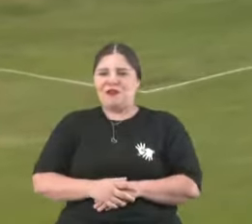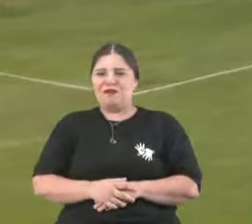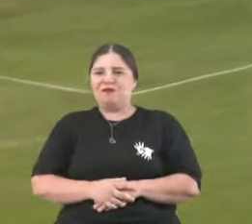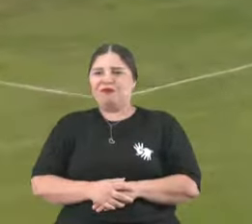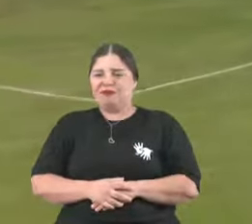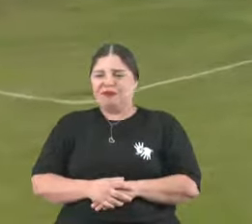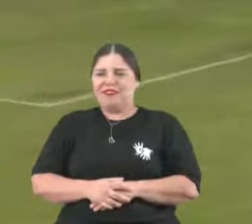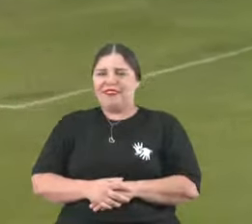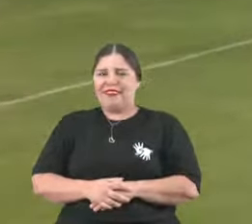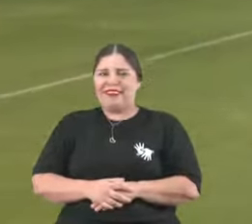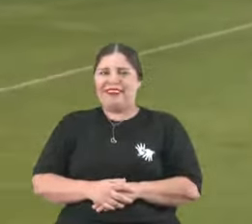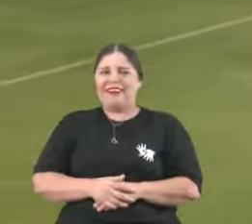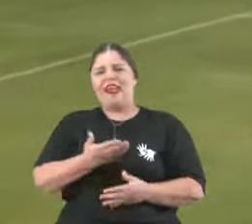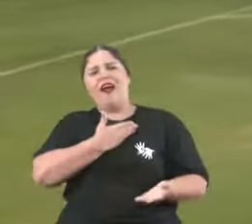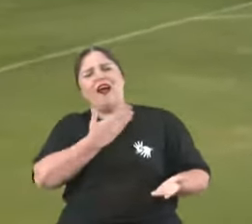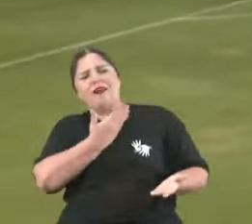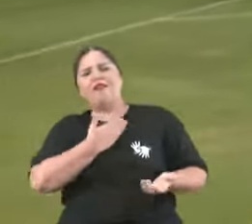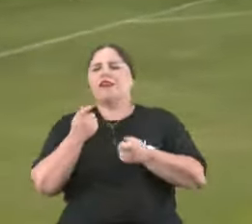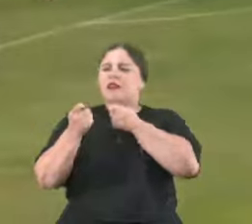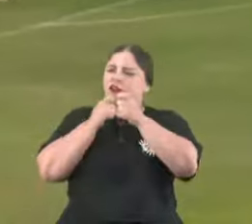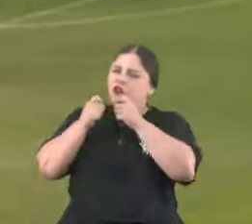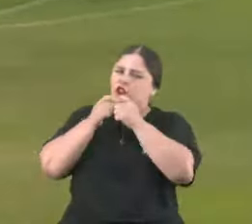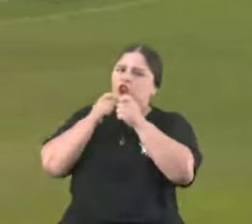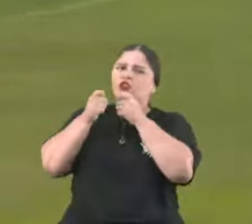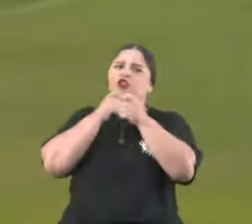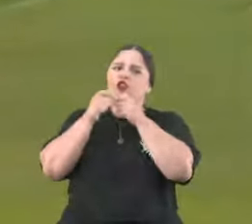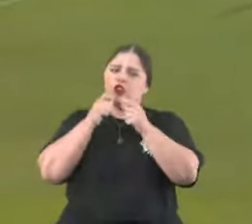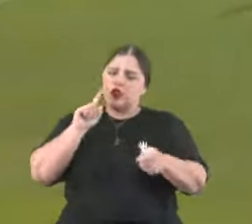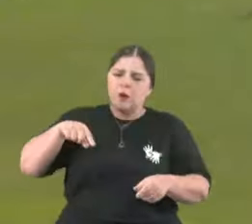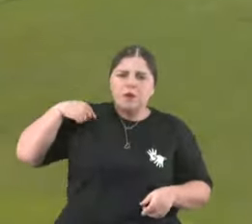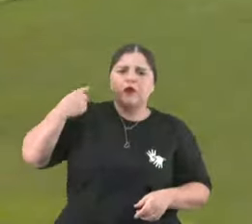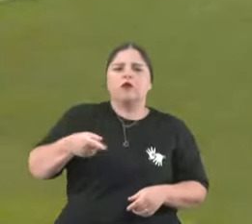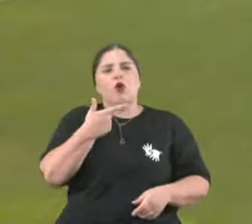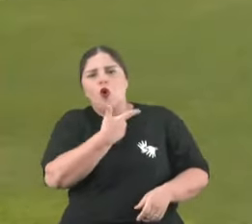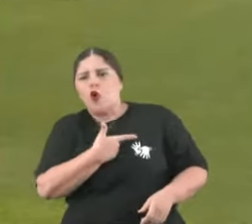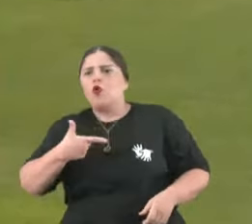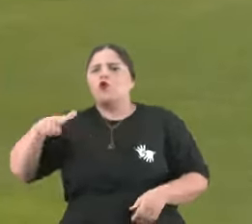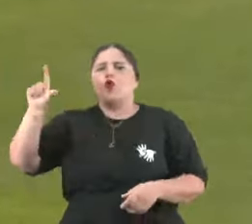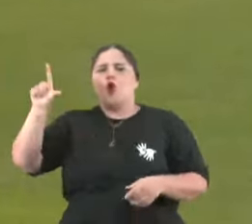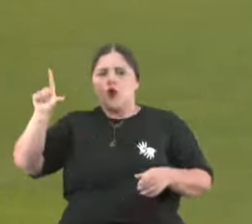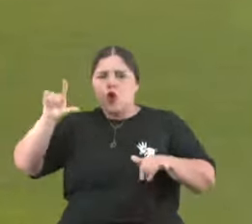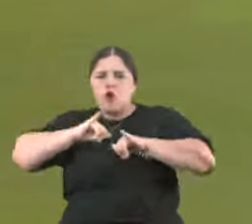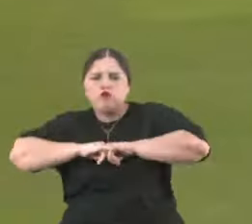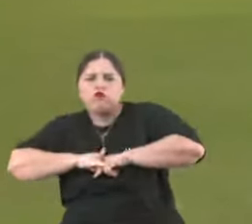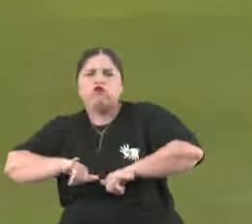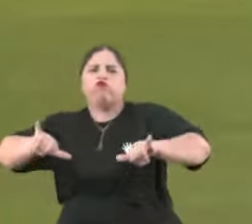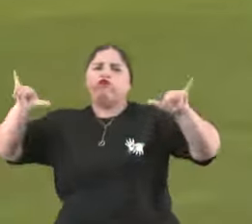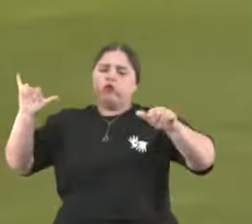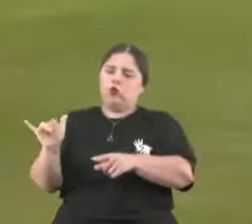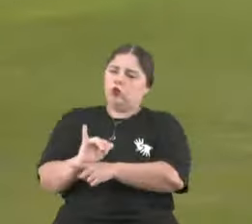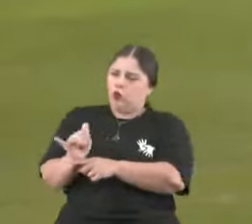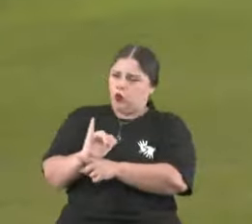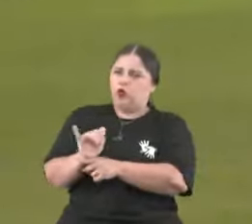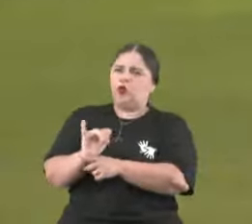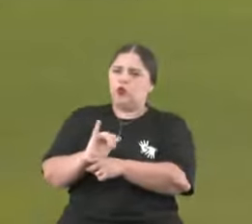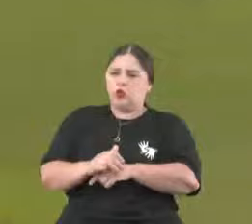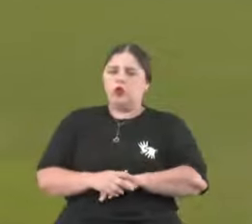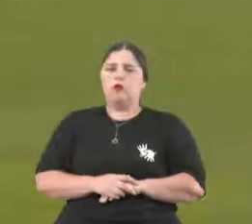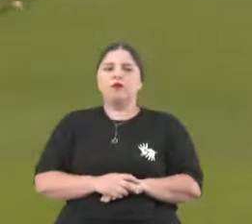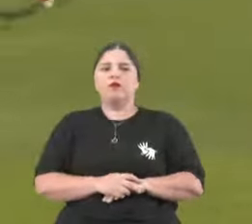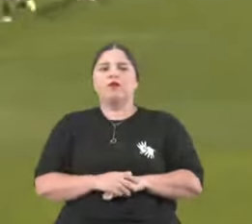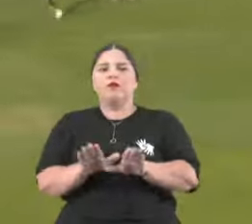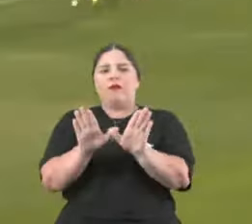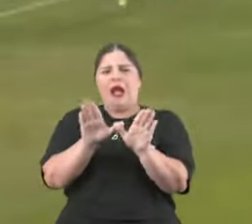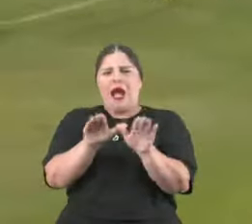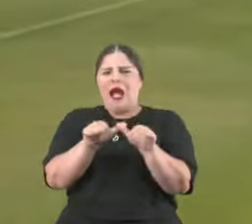Companheiro de comunicação. Daqui a pouco a gente dá outro giro no nosso YouTube. O Asavinha, tentativa